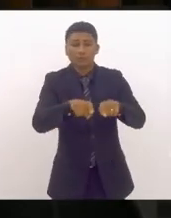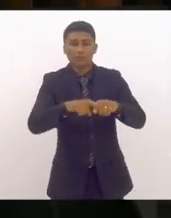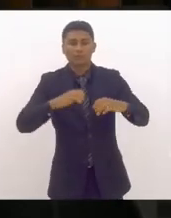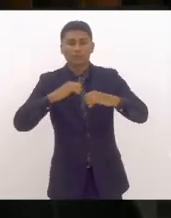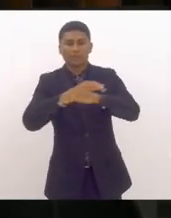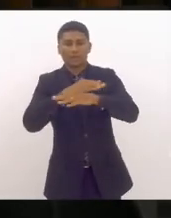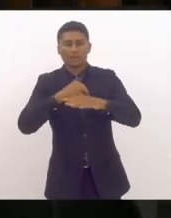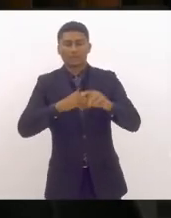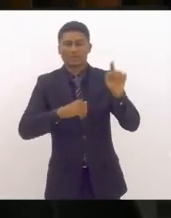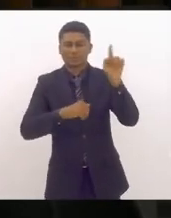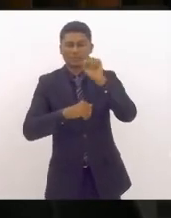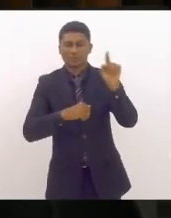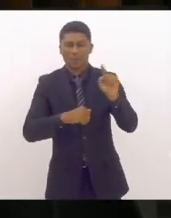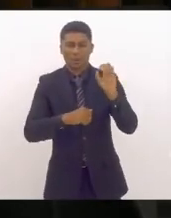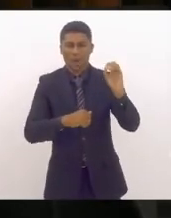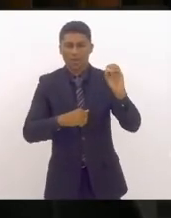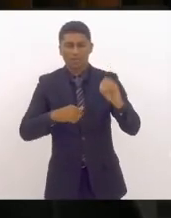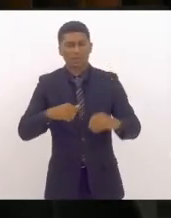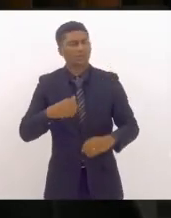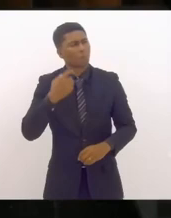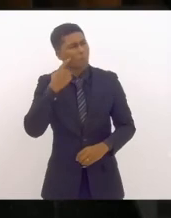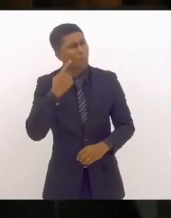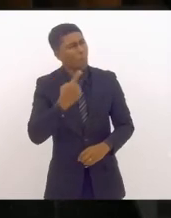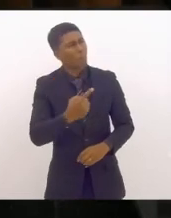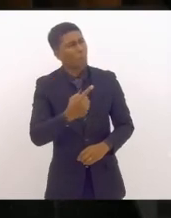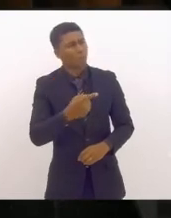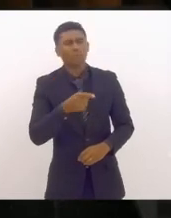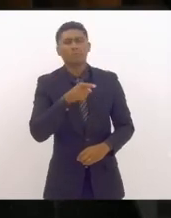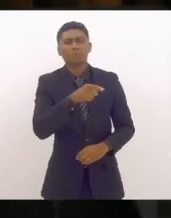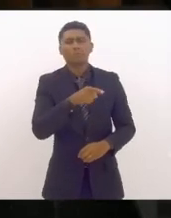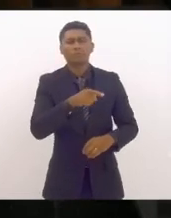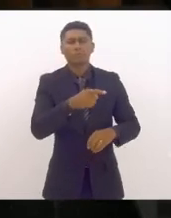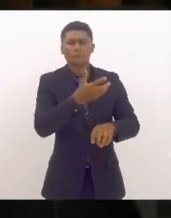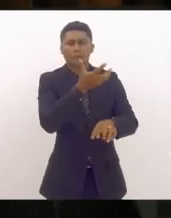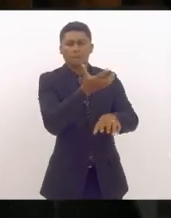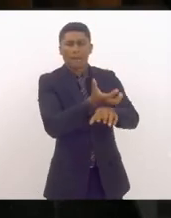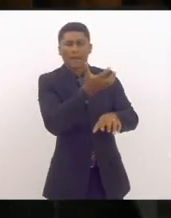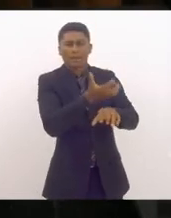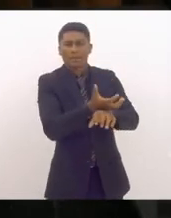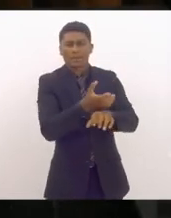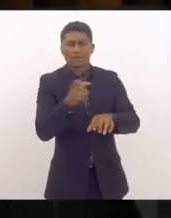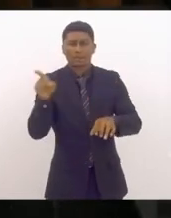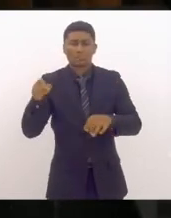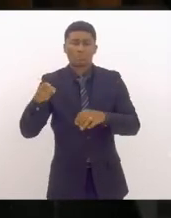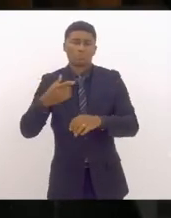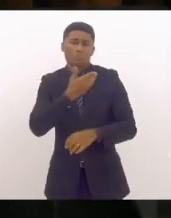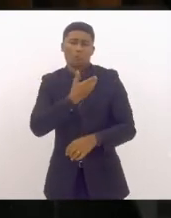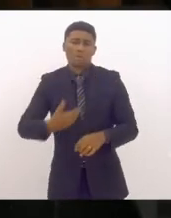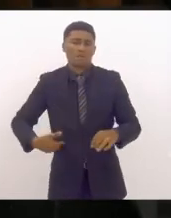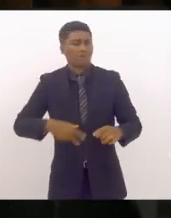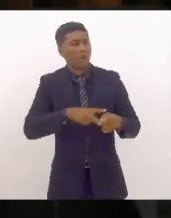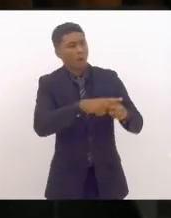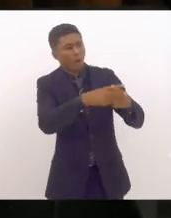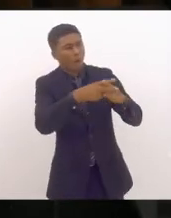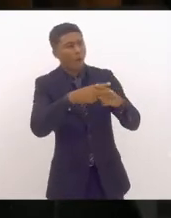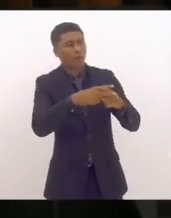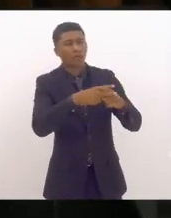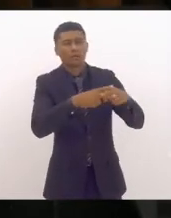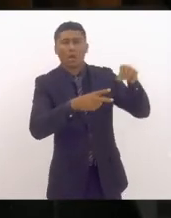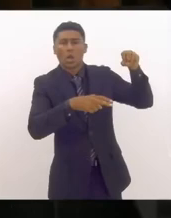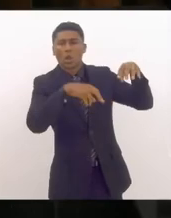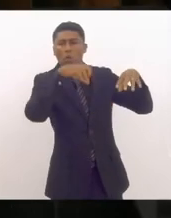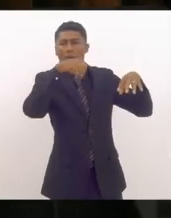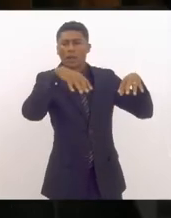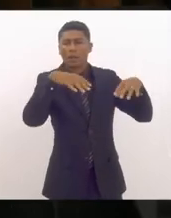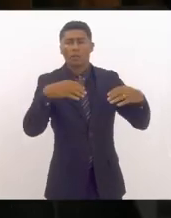cidade, o governo do Estado reforma a praça, bota iluminação,